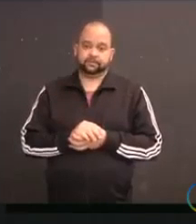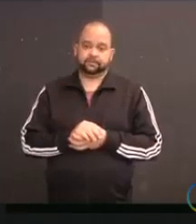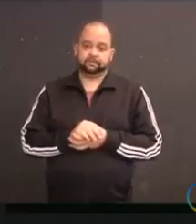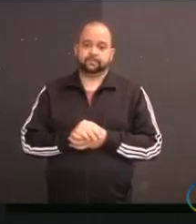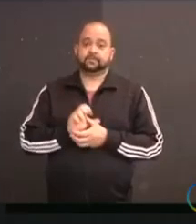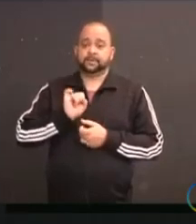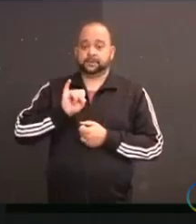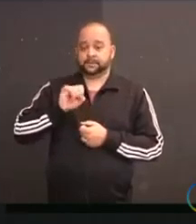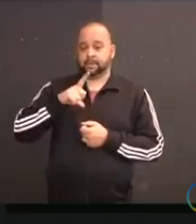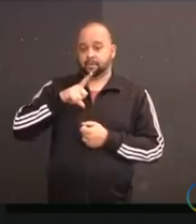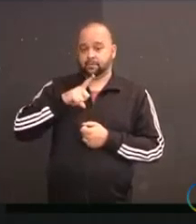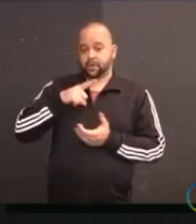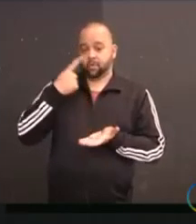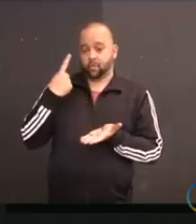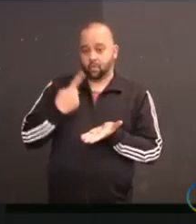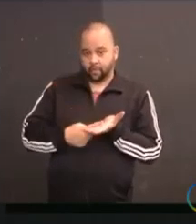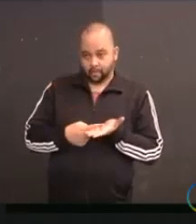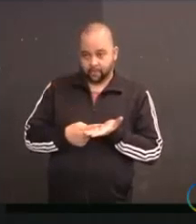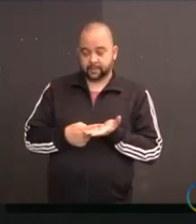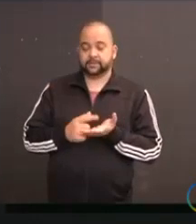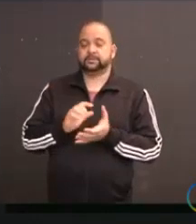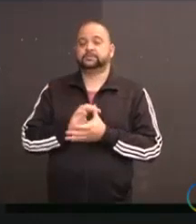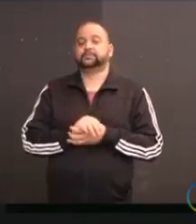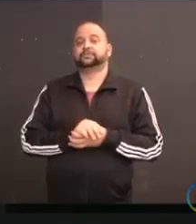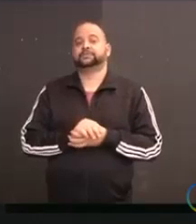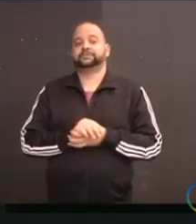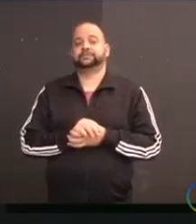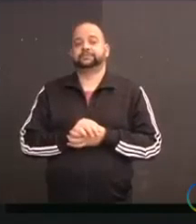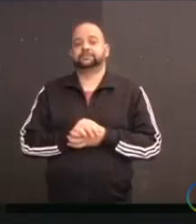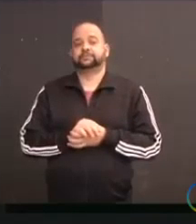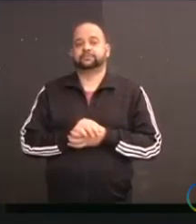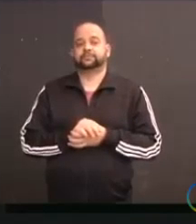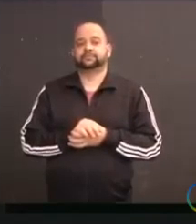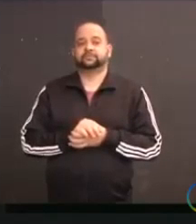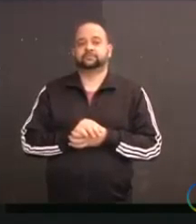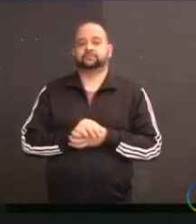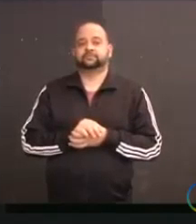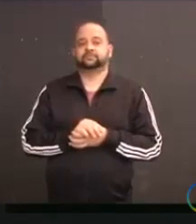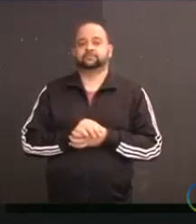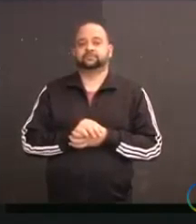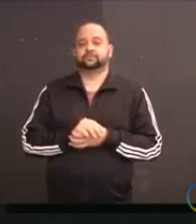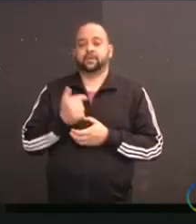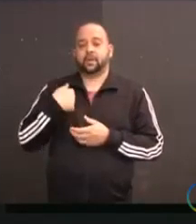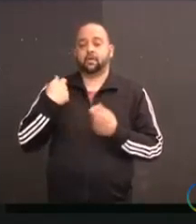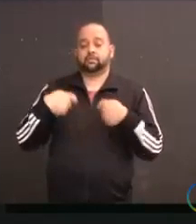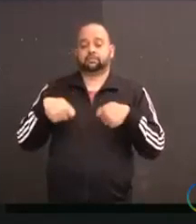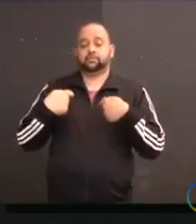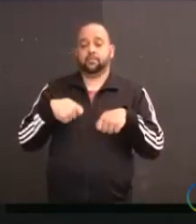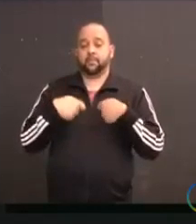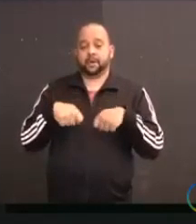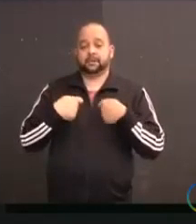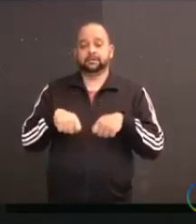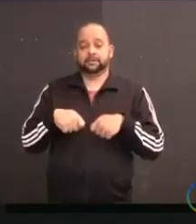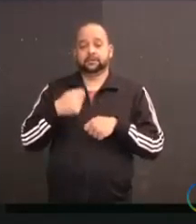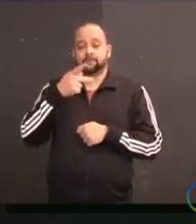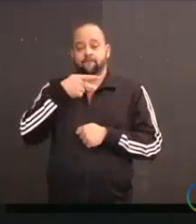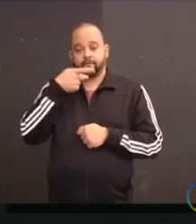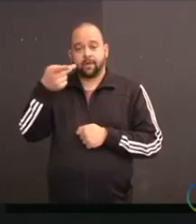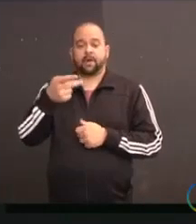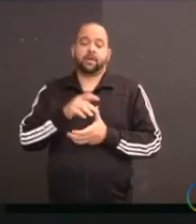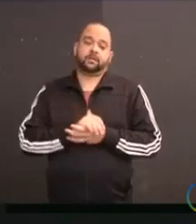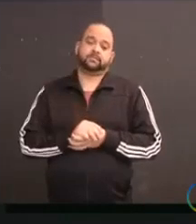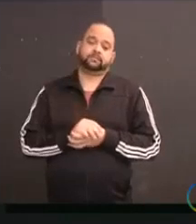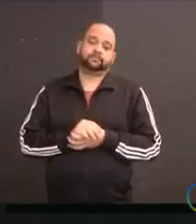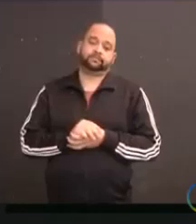Se eu tenho compromisso com a causa, eu preciso falar